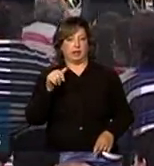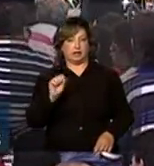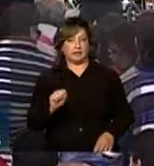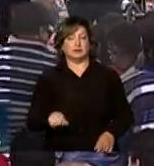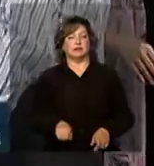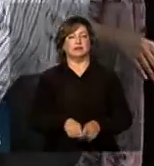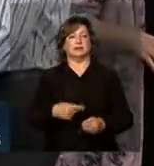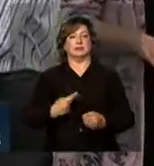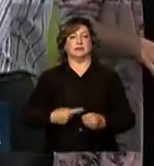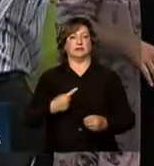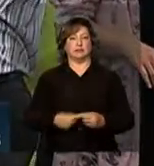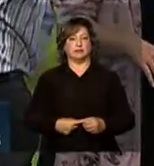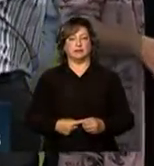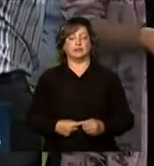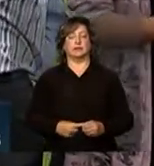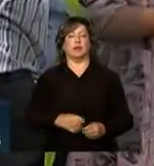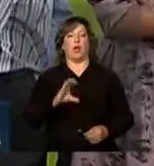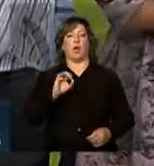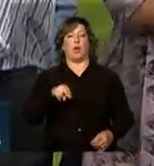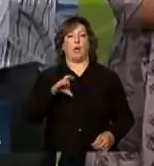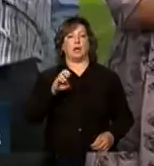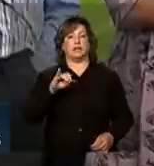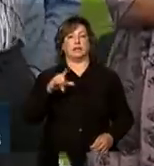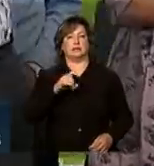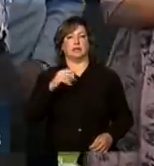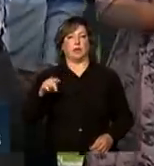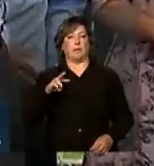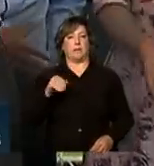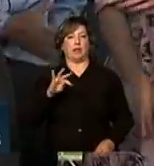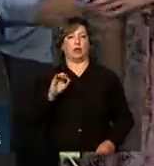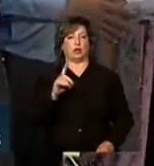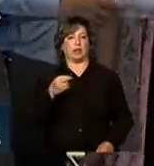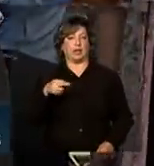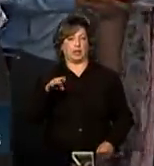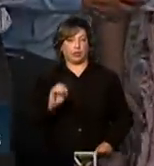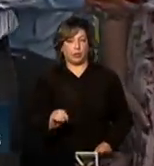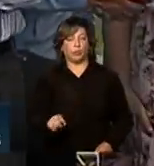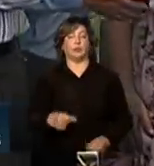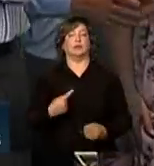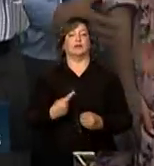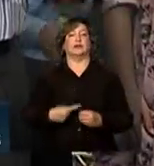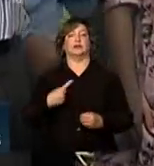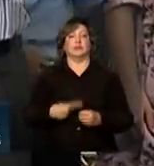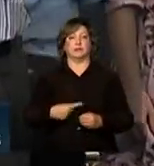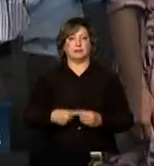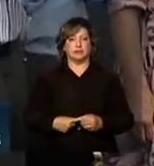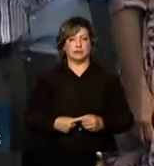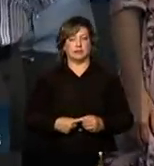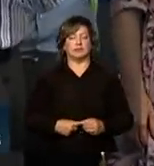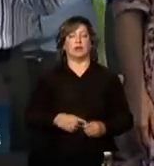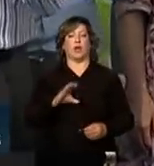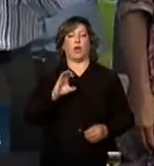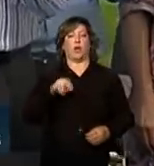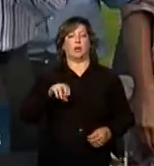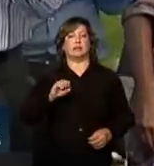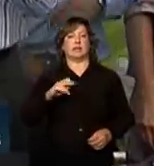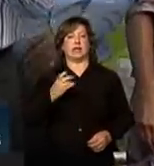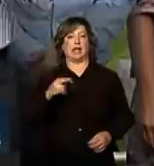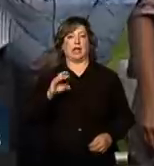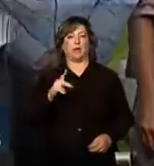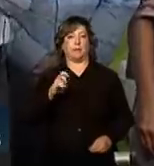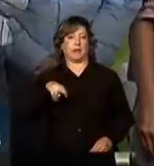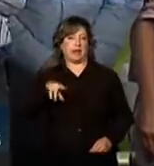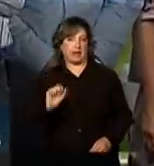Tavares de quadros Conceição do Mato Dentro Reinaldo César de Lima Guimarães Conselheiro Pena